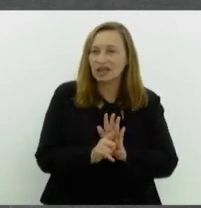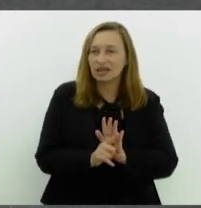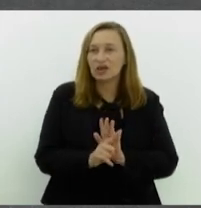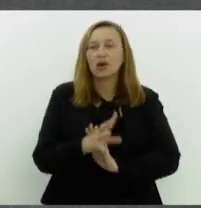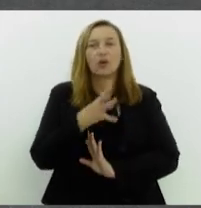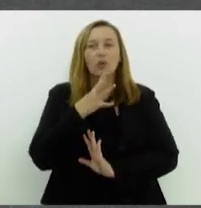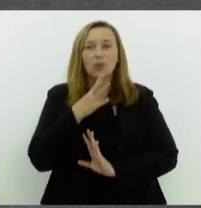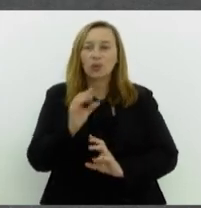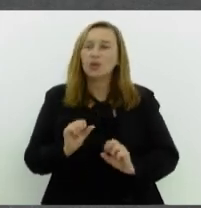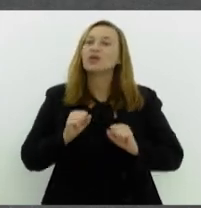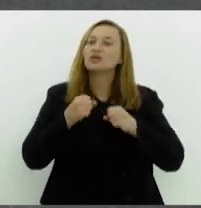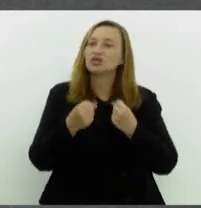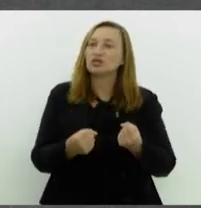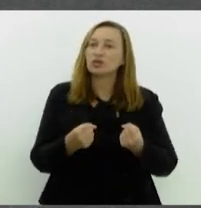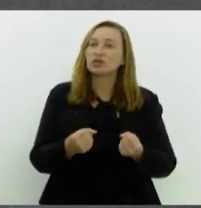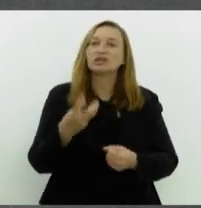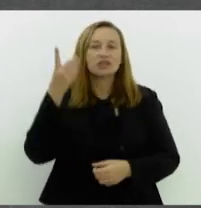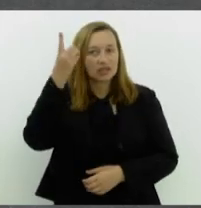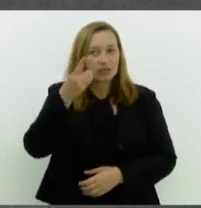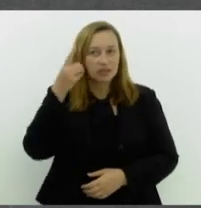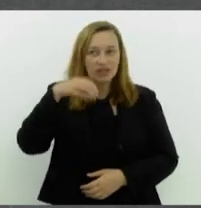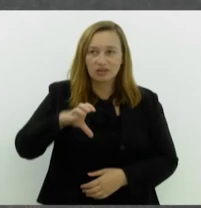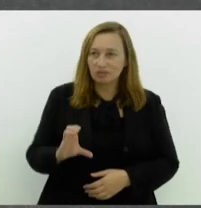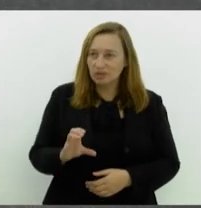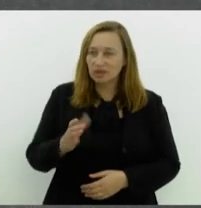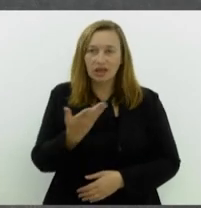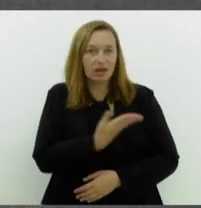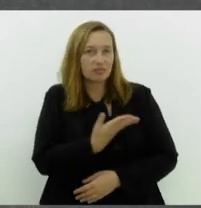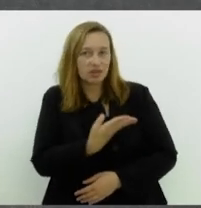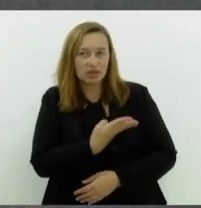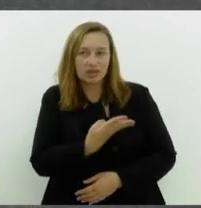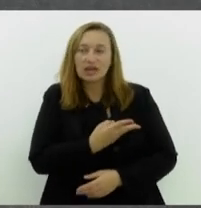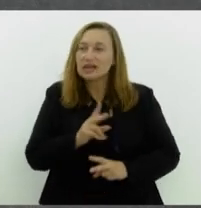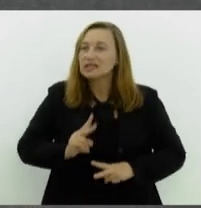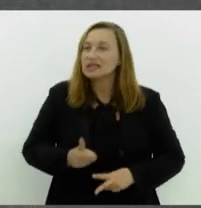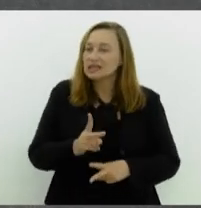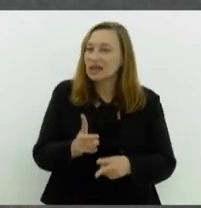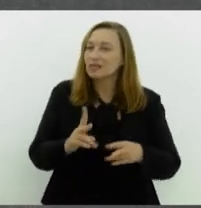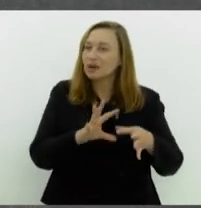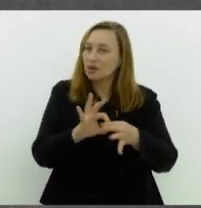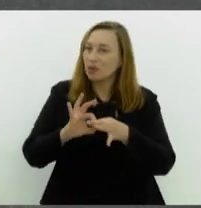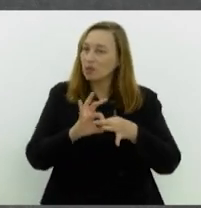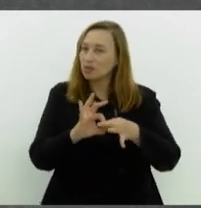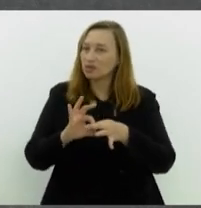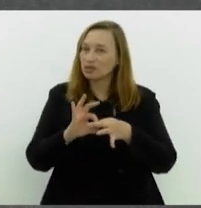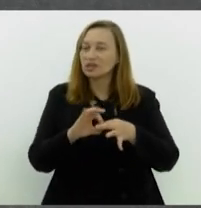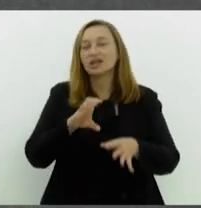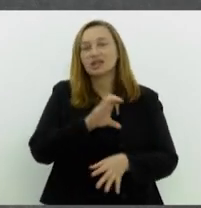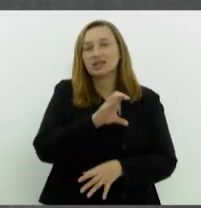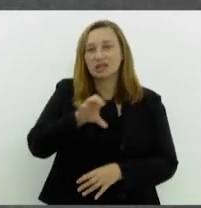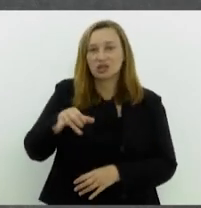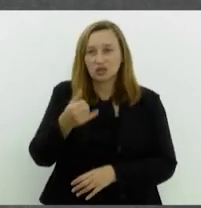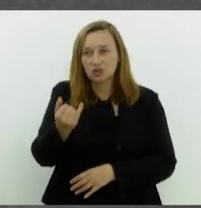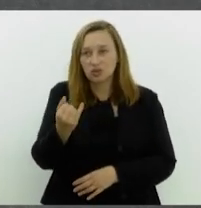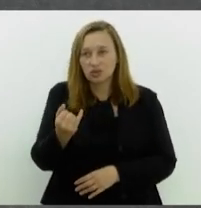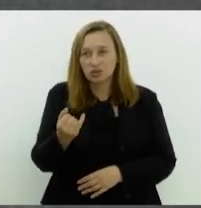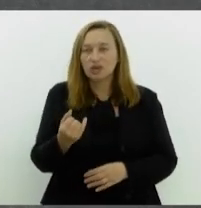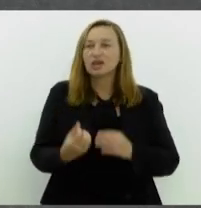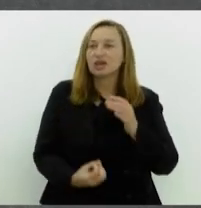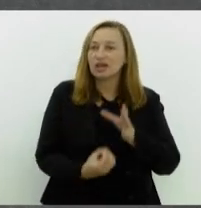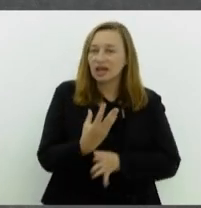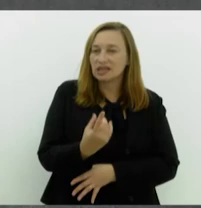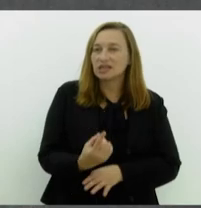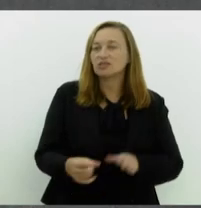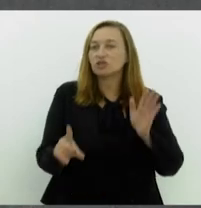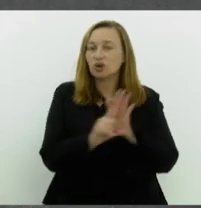pelo esforço, sobretudo, do meu colega deputado Carlos Mink, de sempre harmonizar ali no âmbito da CCJ a construção de uma